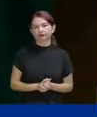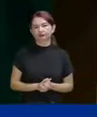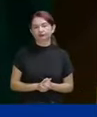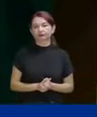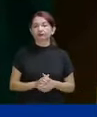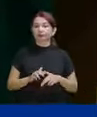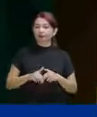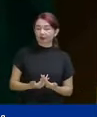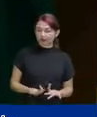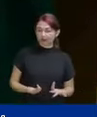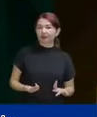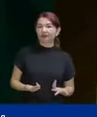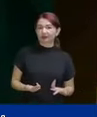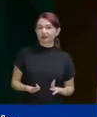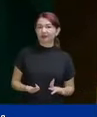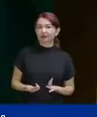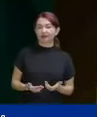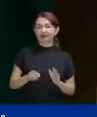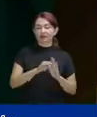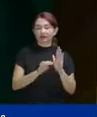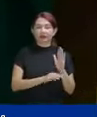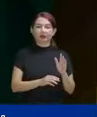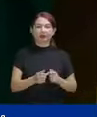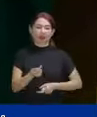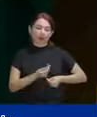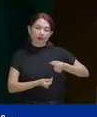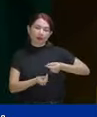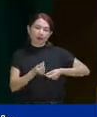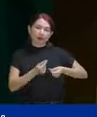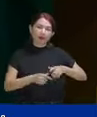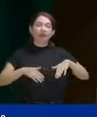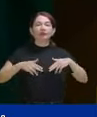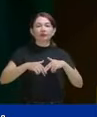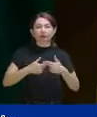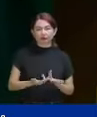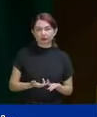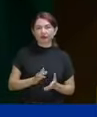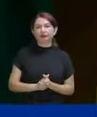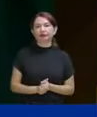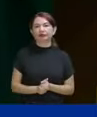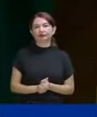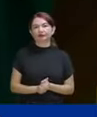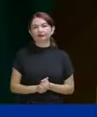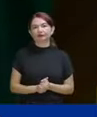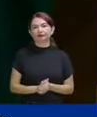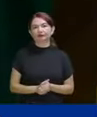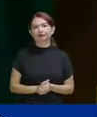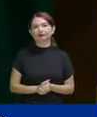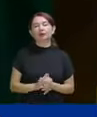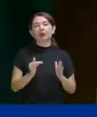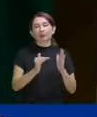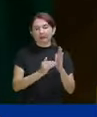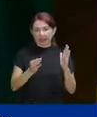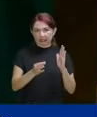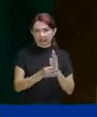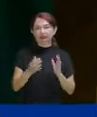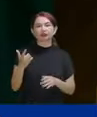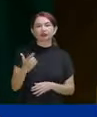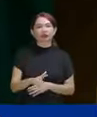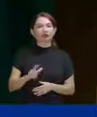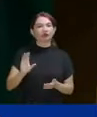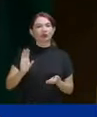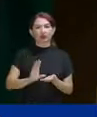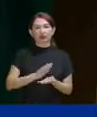razoável para se afastar o princípio da economicidade. Portanto, volto a reiterar os termos do parecer pela desaprovação